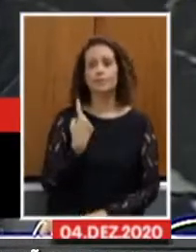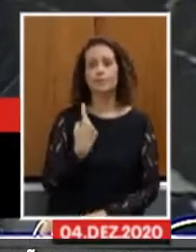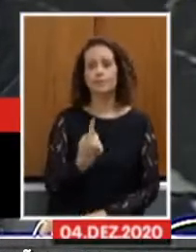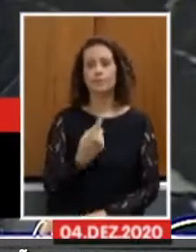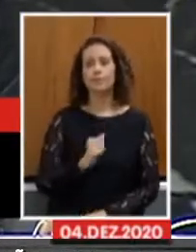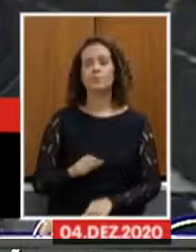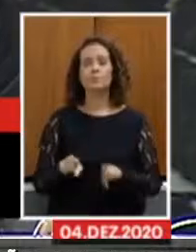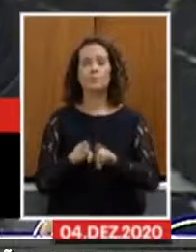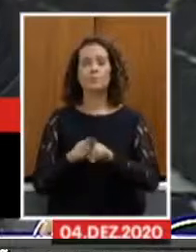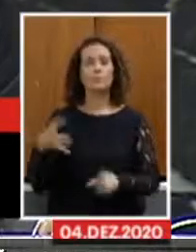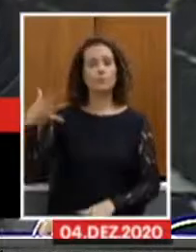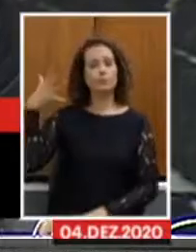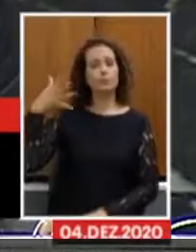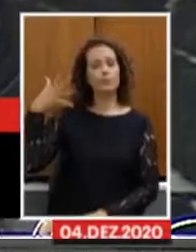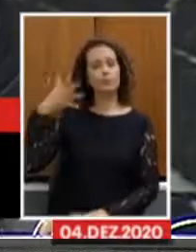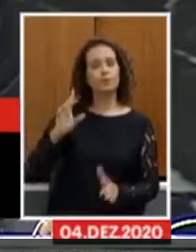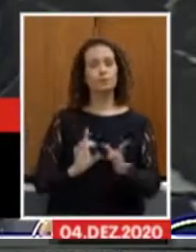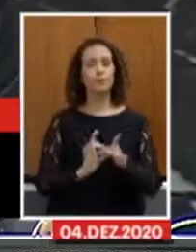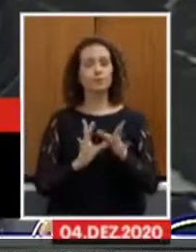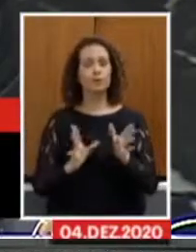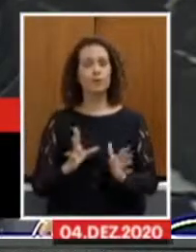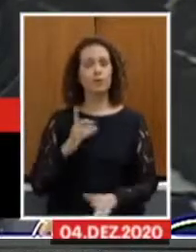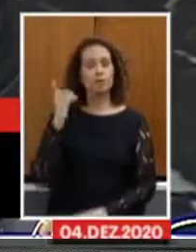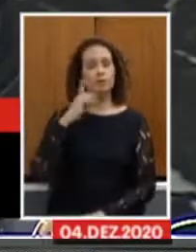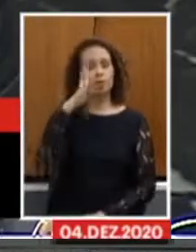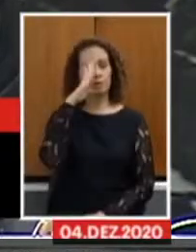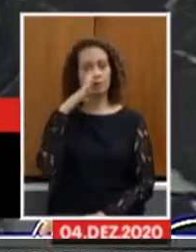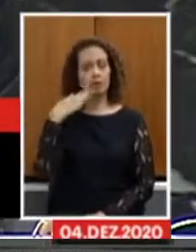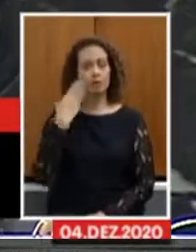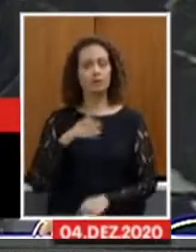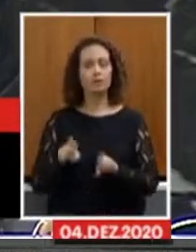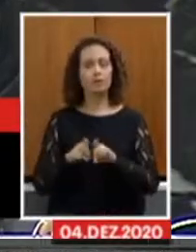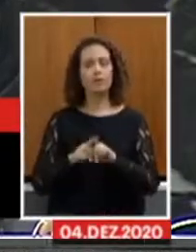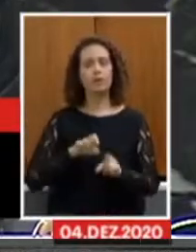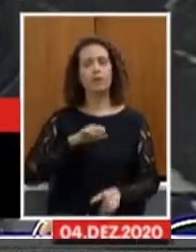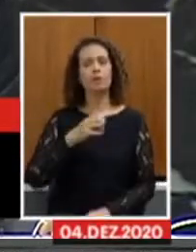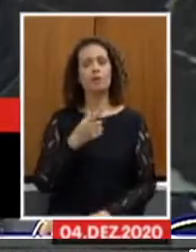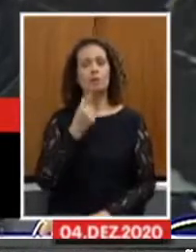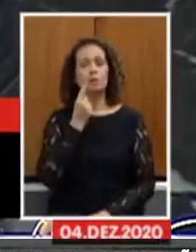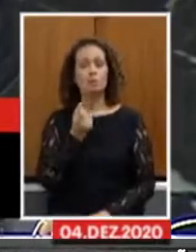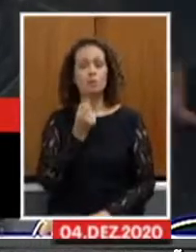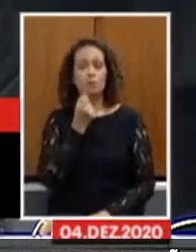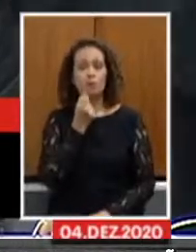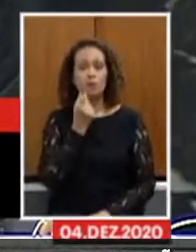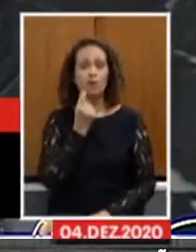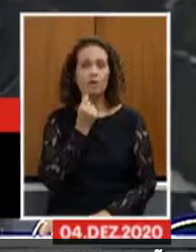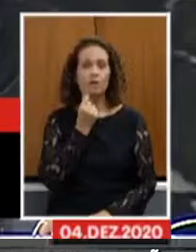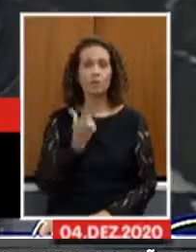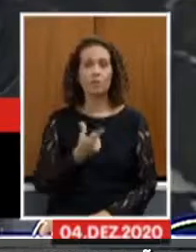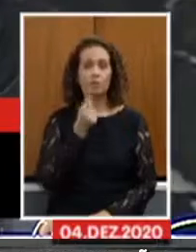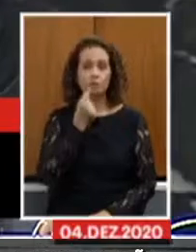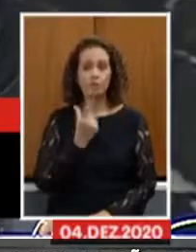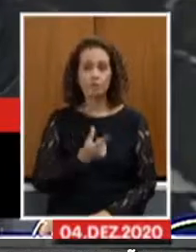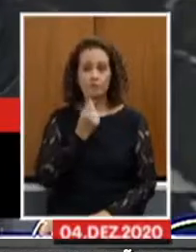palavra para encaminhar a votação do dispositivo a deputada Beatriz Cerqueira, os deputados João Vitor Xavier e Raul Belém, após o que